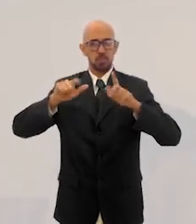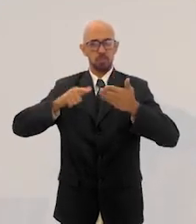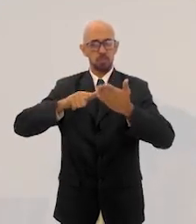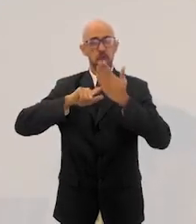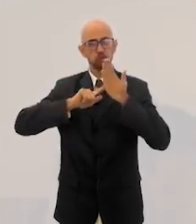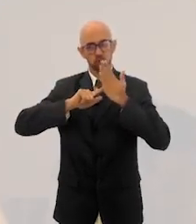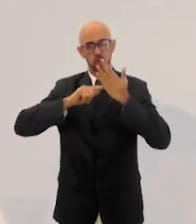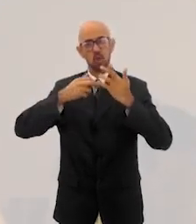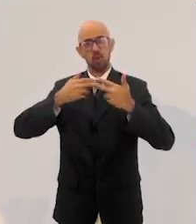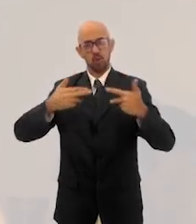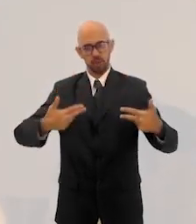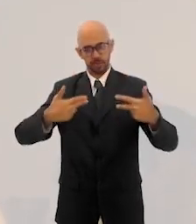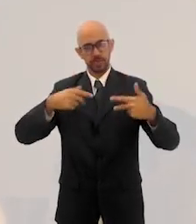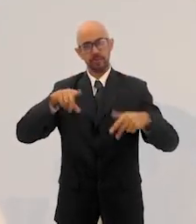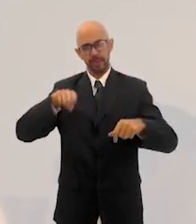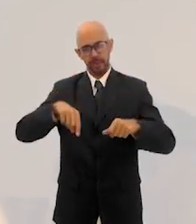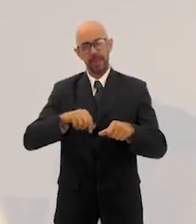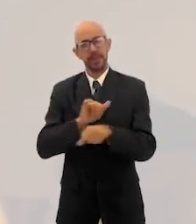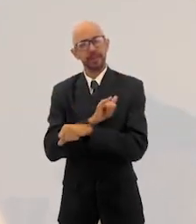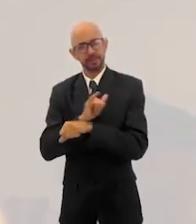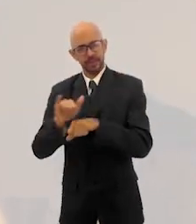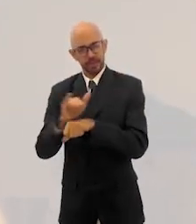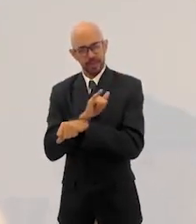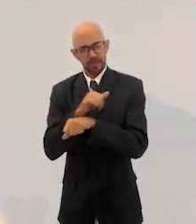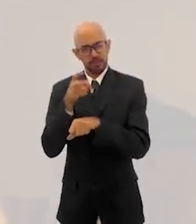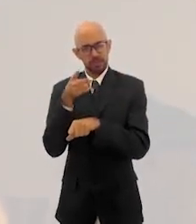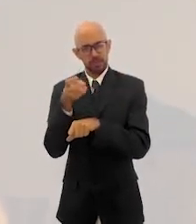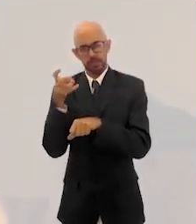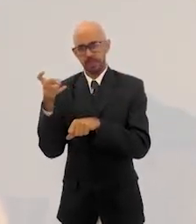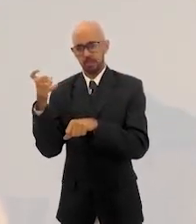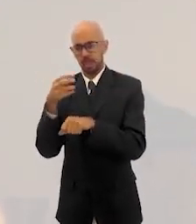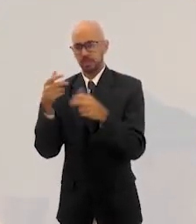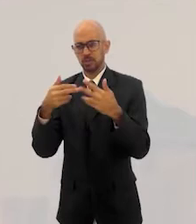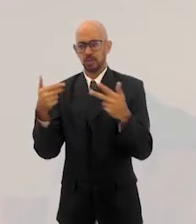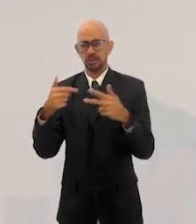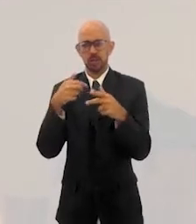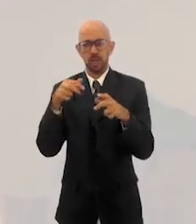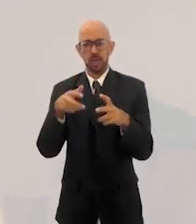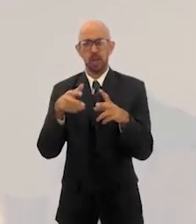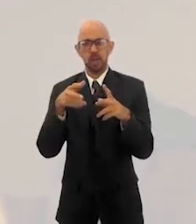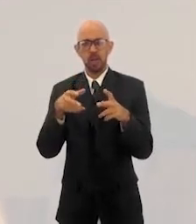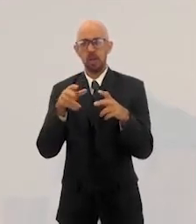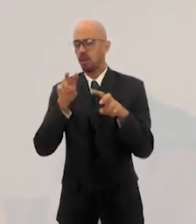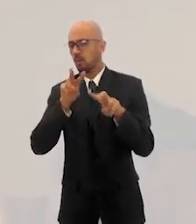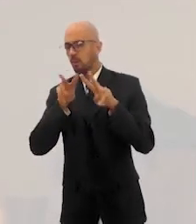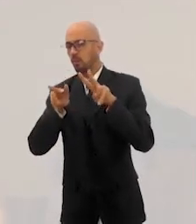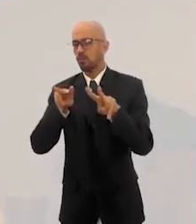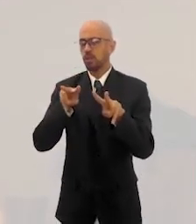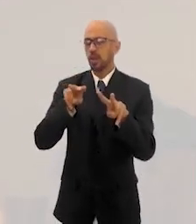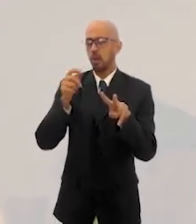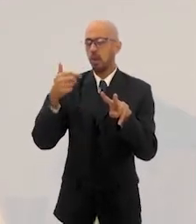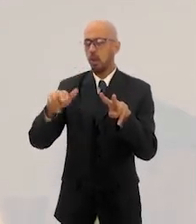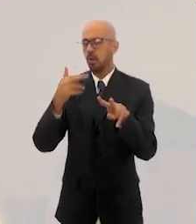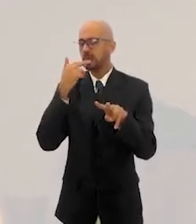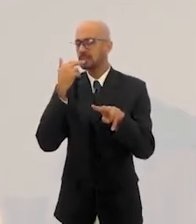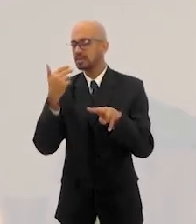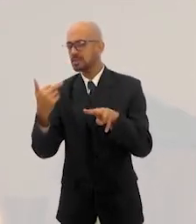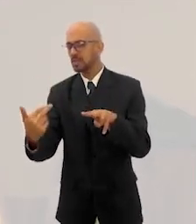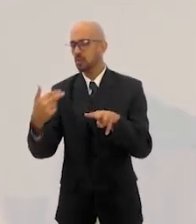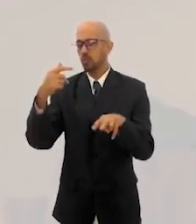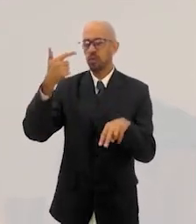televisão me mostrou muita coisa. Era o veículo que a gente tinha na época, né? Eu via os cenários e falando de outros povos, outras línguas,